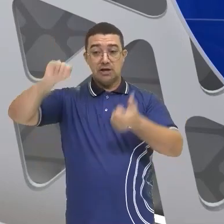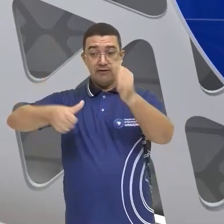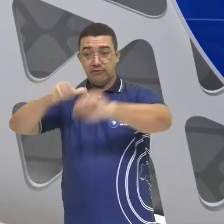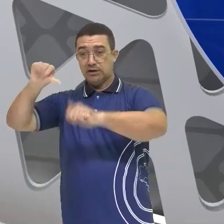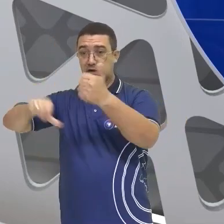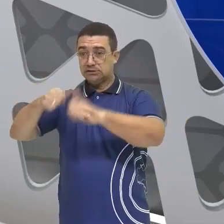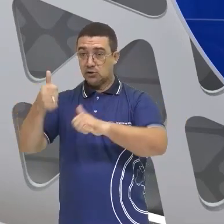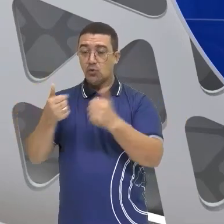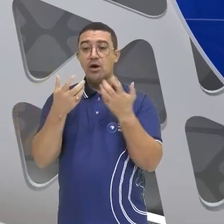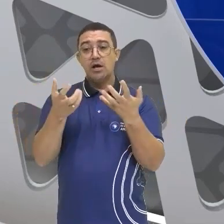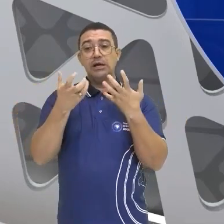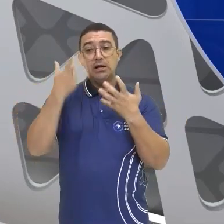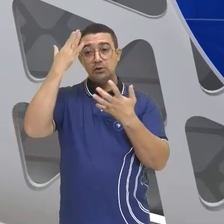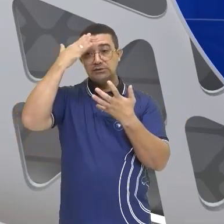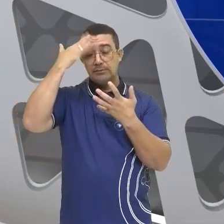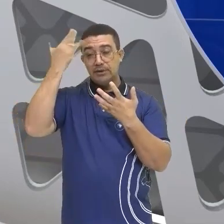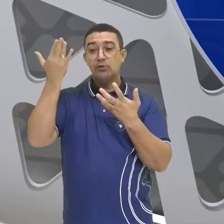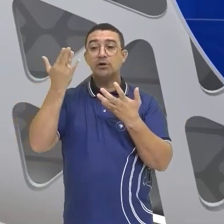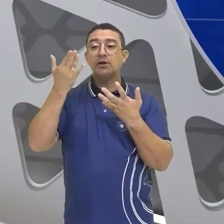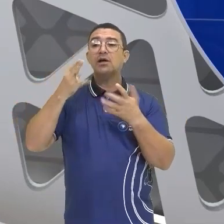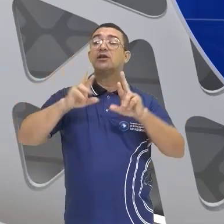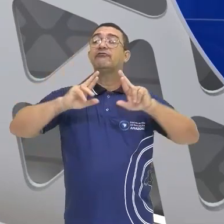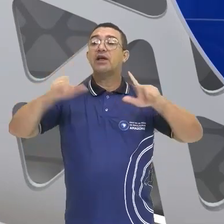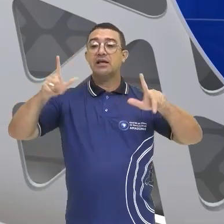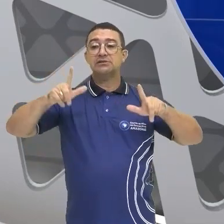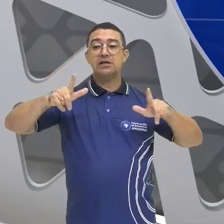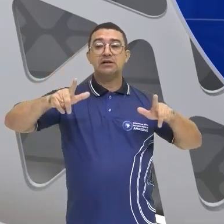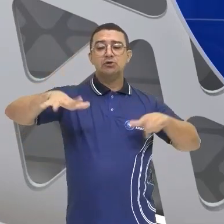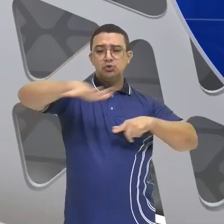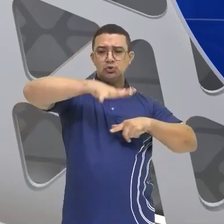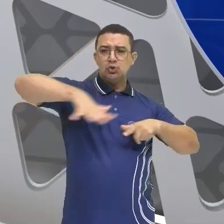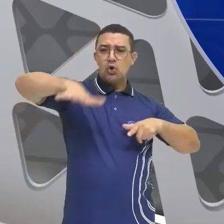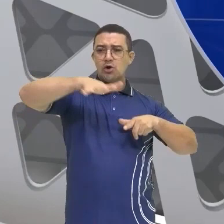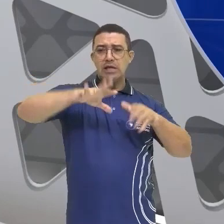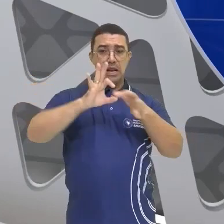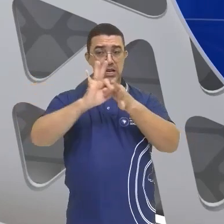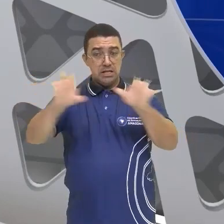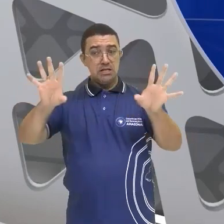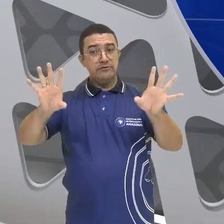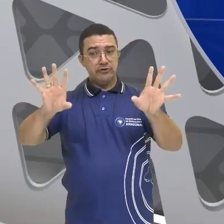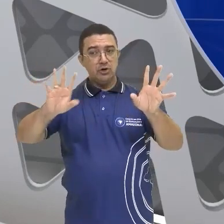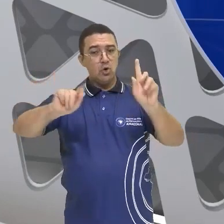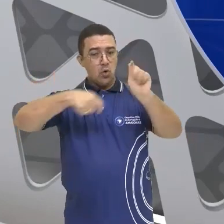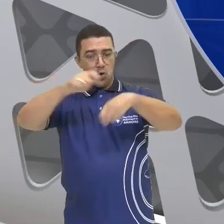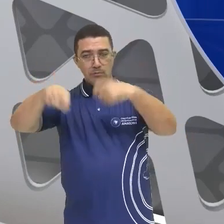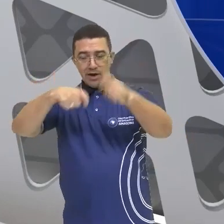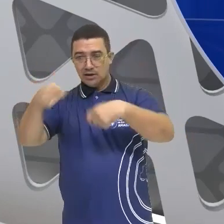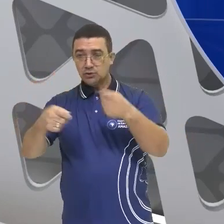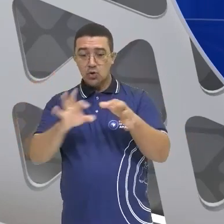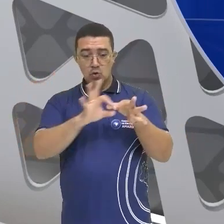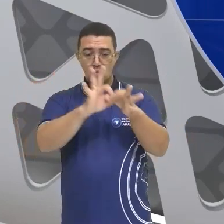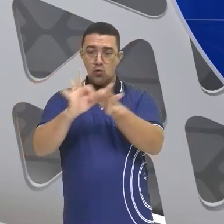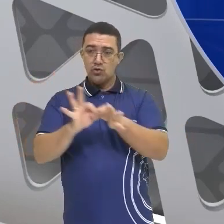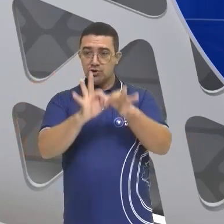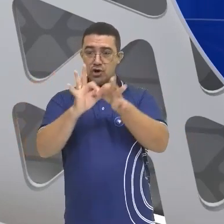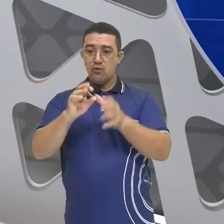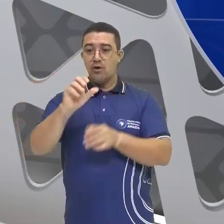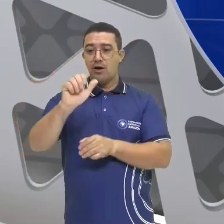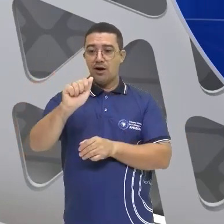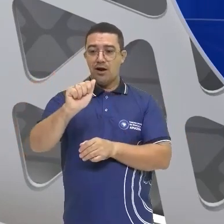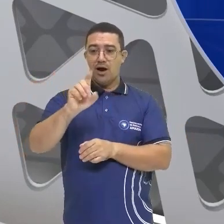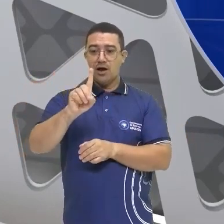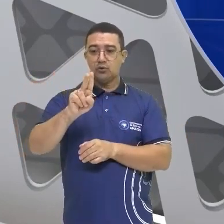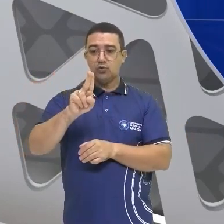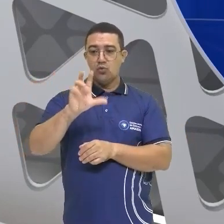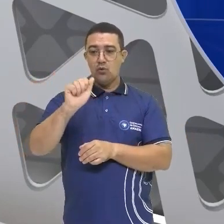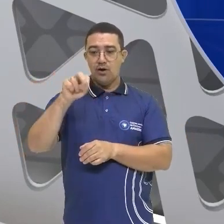saber a diferença entre zona de livre comércio, união aduaneira, mercado comum e união